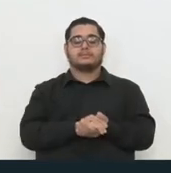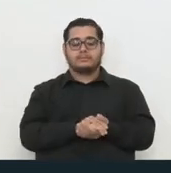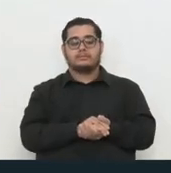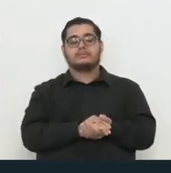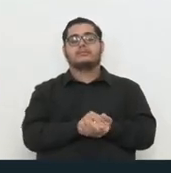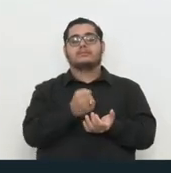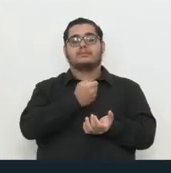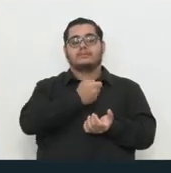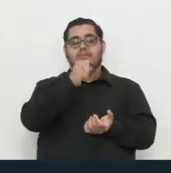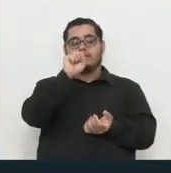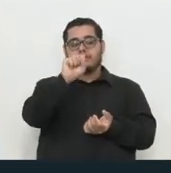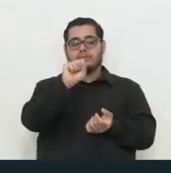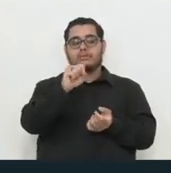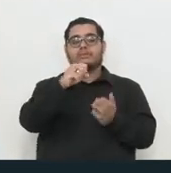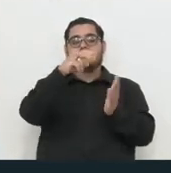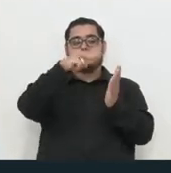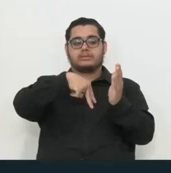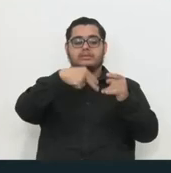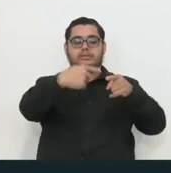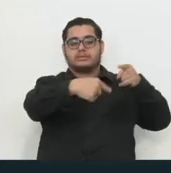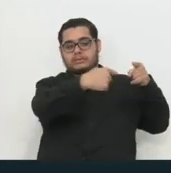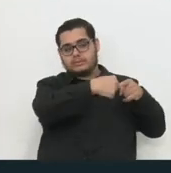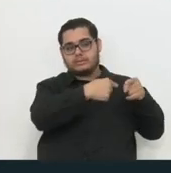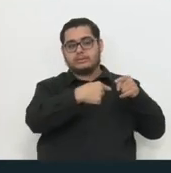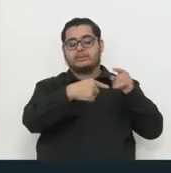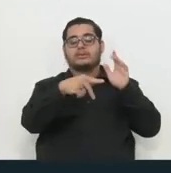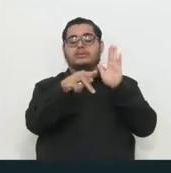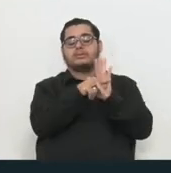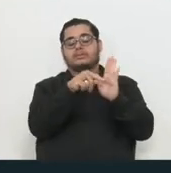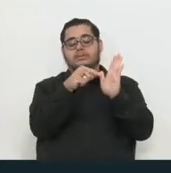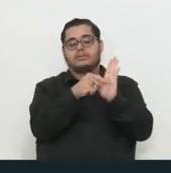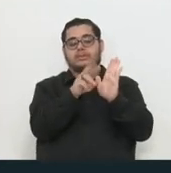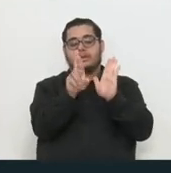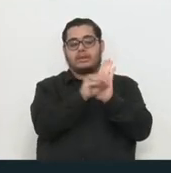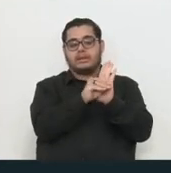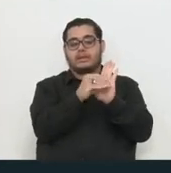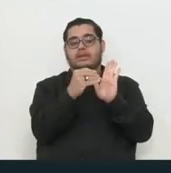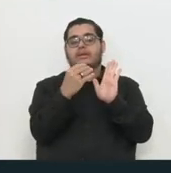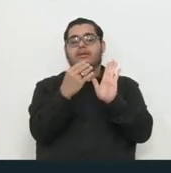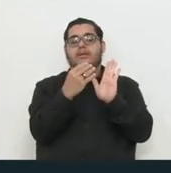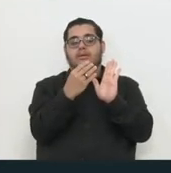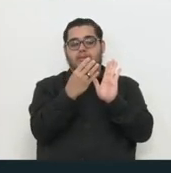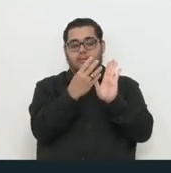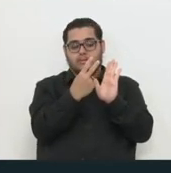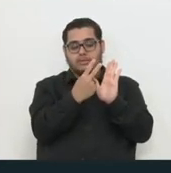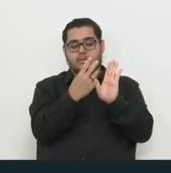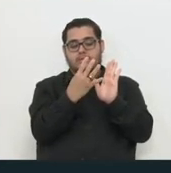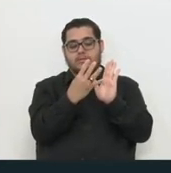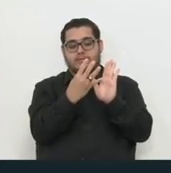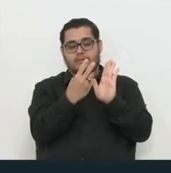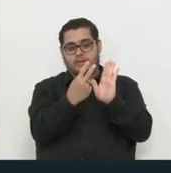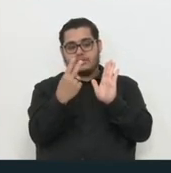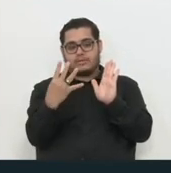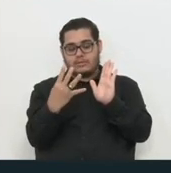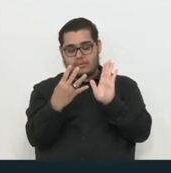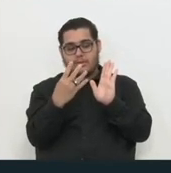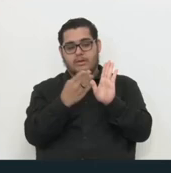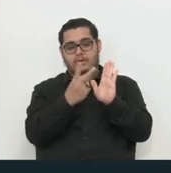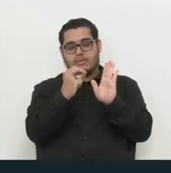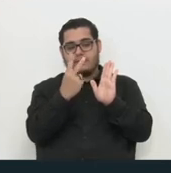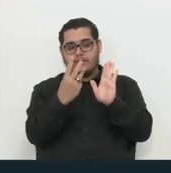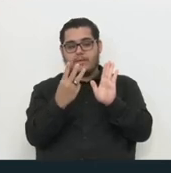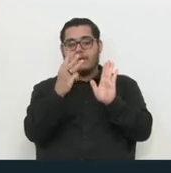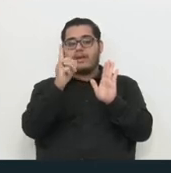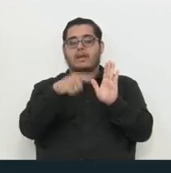e tem oito dei todas as questões votação do requerimento 454 2023 informações sobre a área pública sem destinação ou uso a implantação de